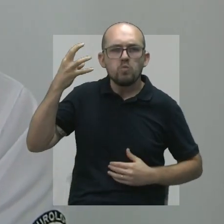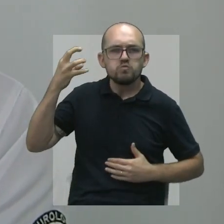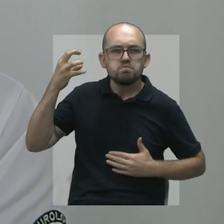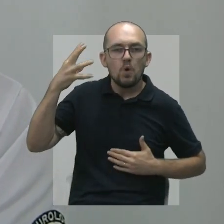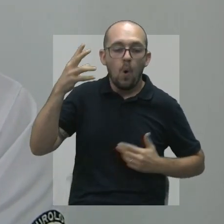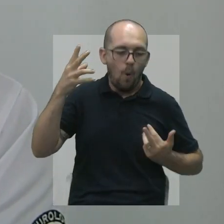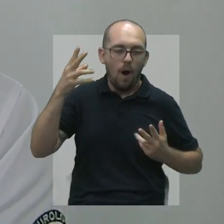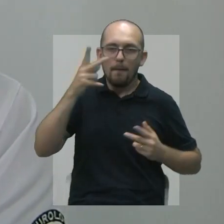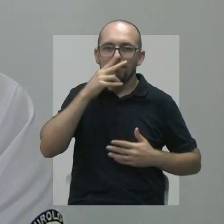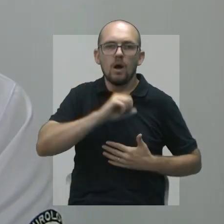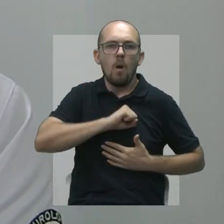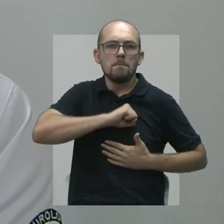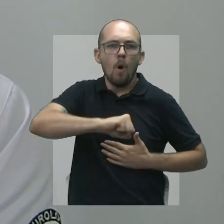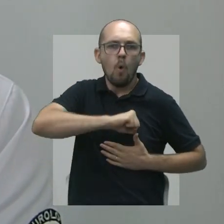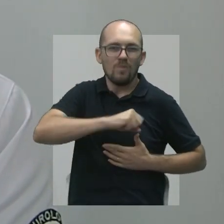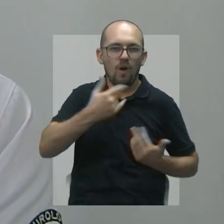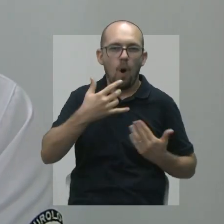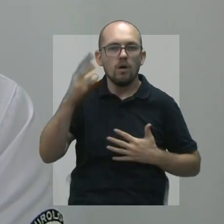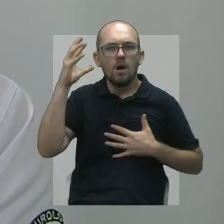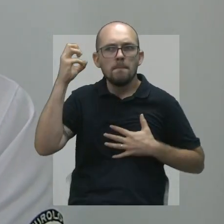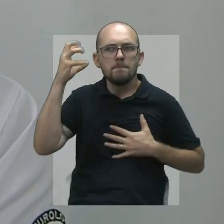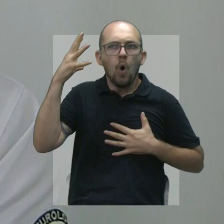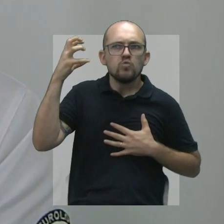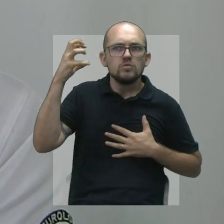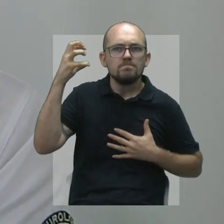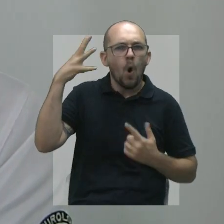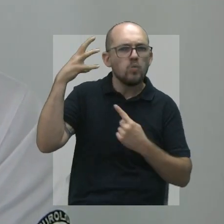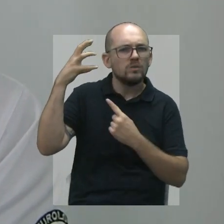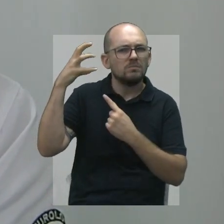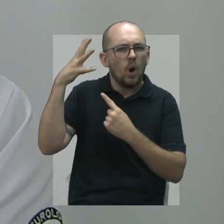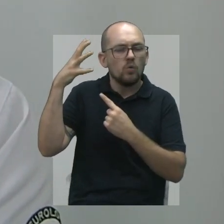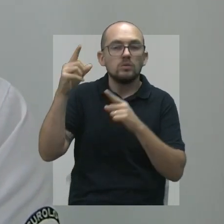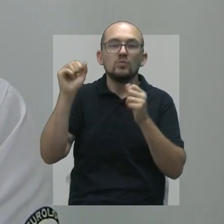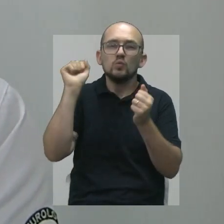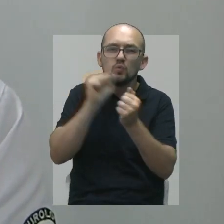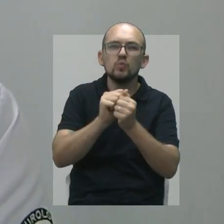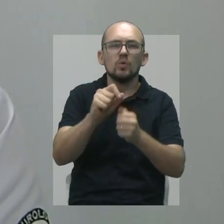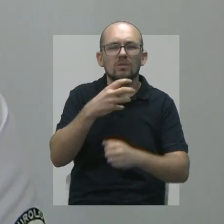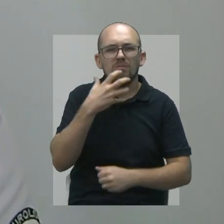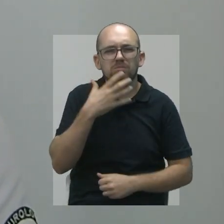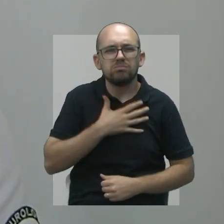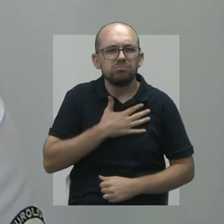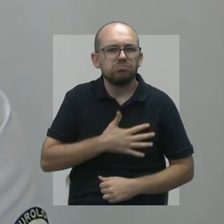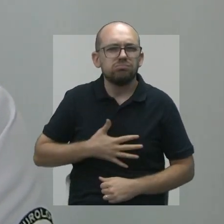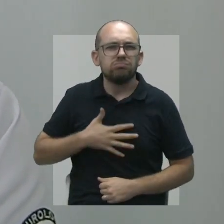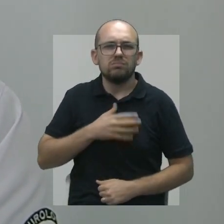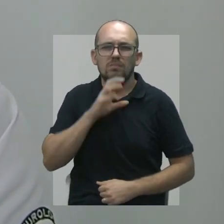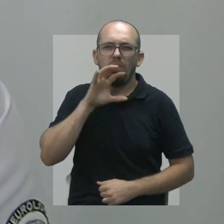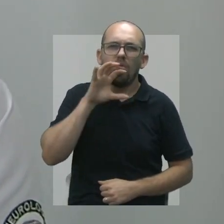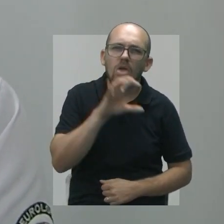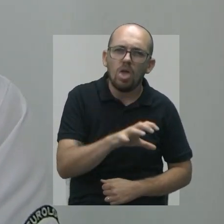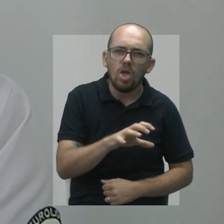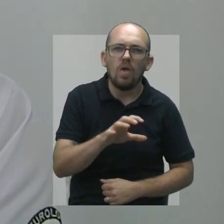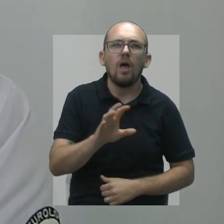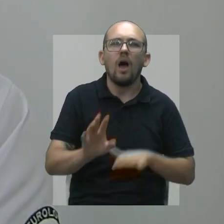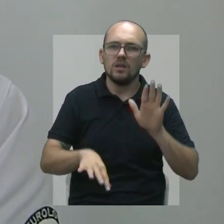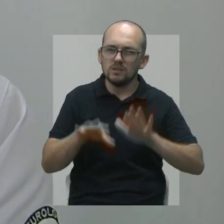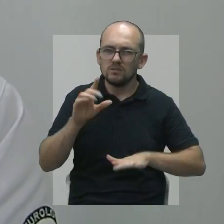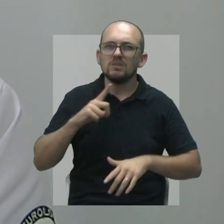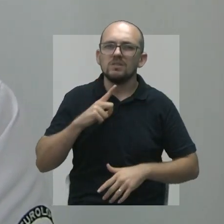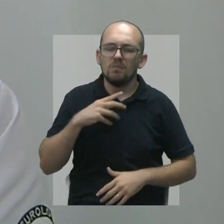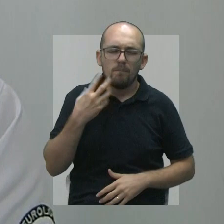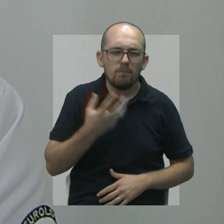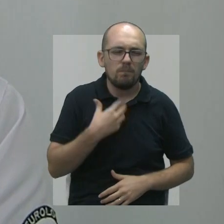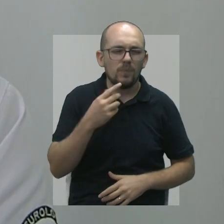está batendo na cabeça, e costuma ser acompanhada de náusea, vômitos, e um